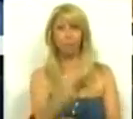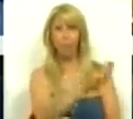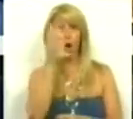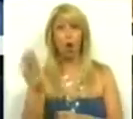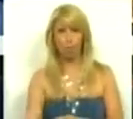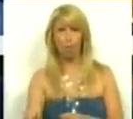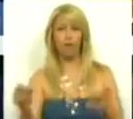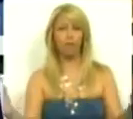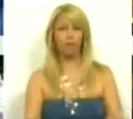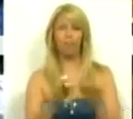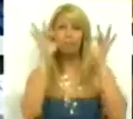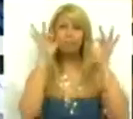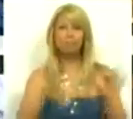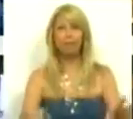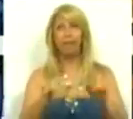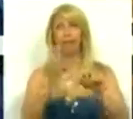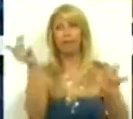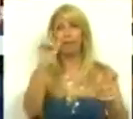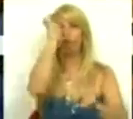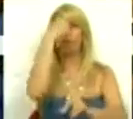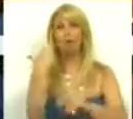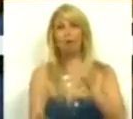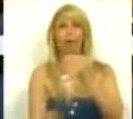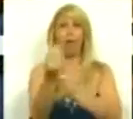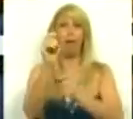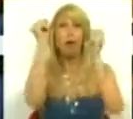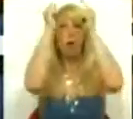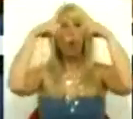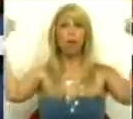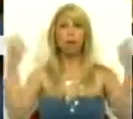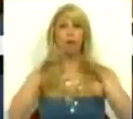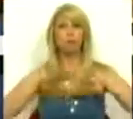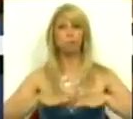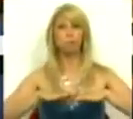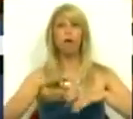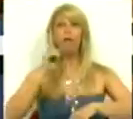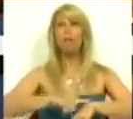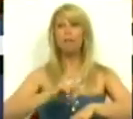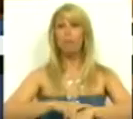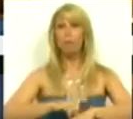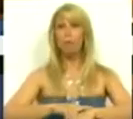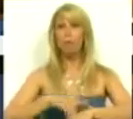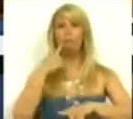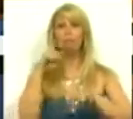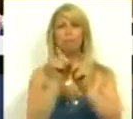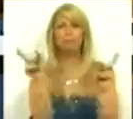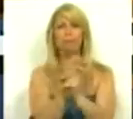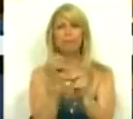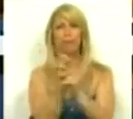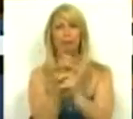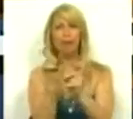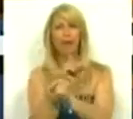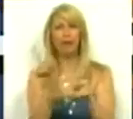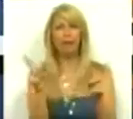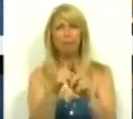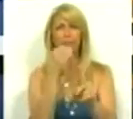histórico, onde continuam a abundar conceitos cristalizados no tempo e uma semântica muito anacrónica,